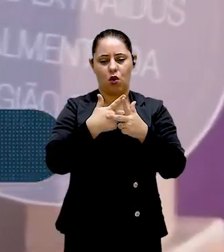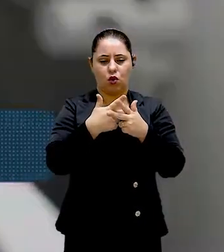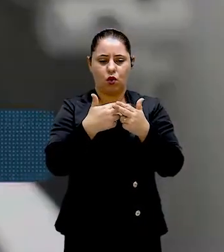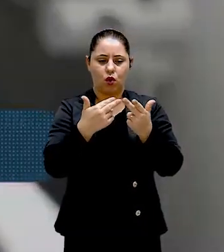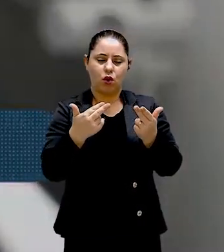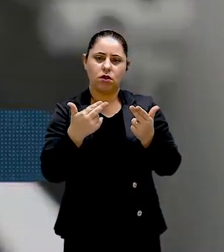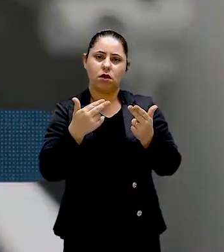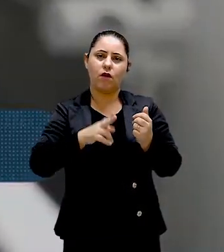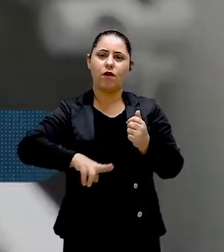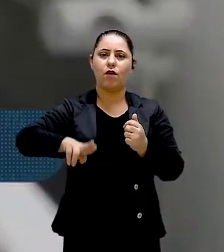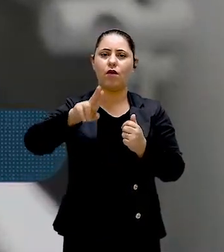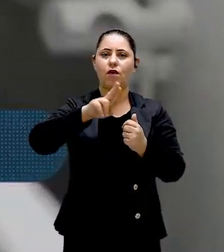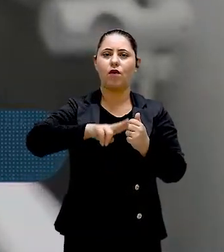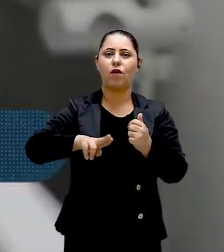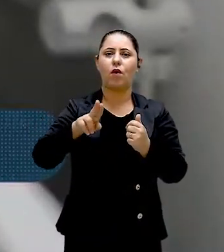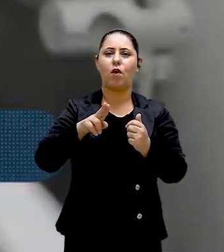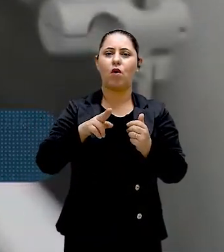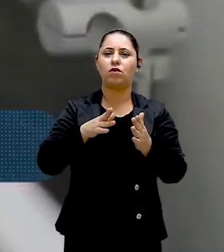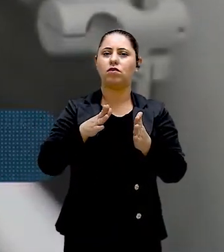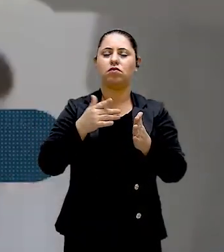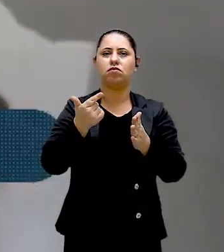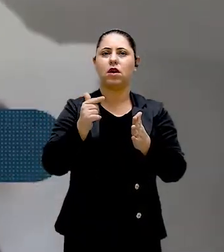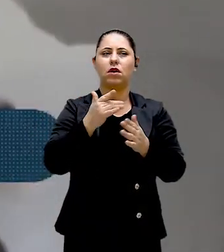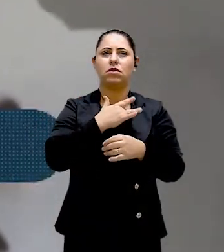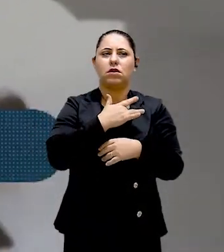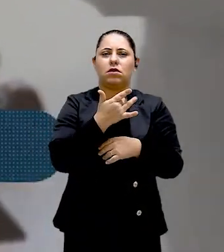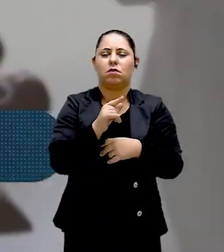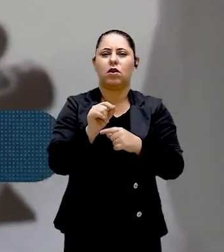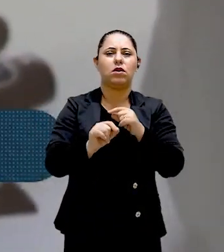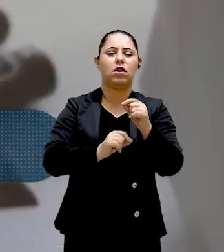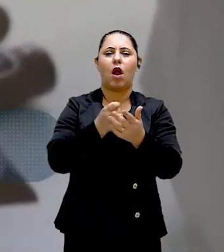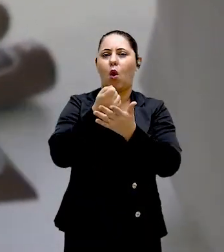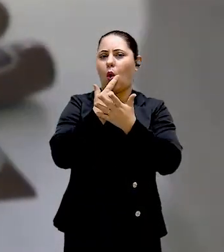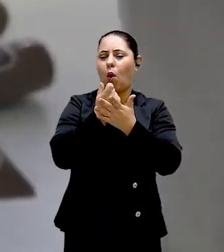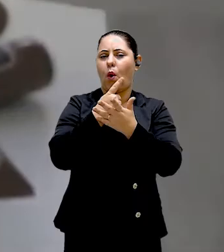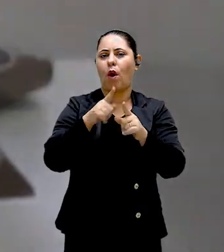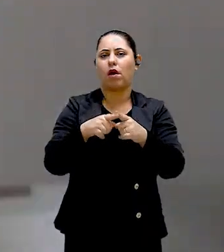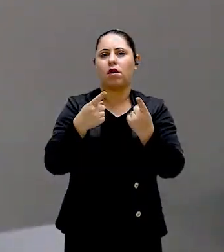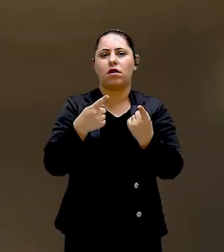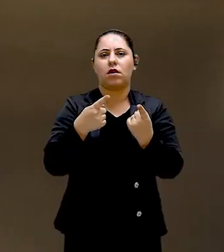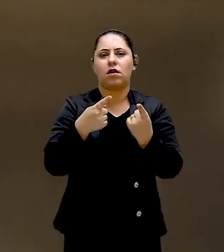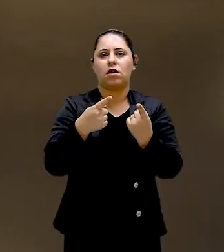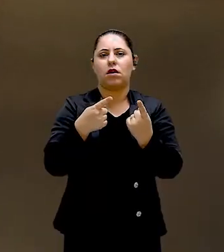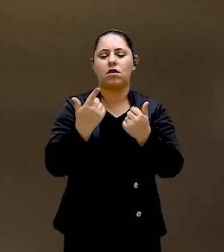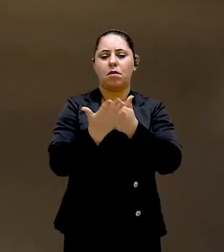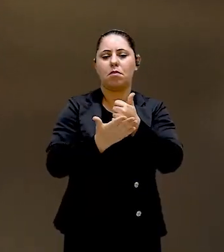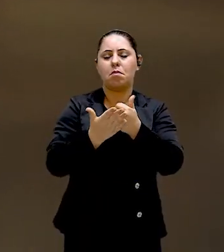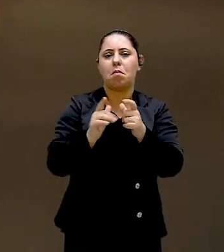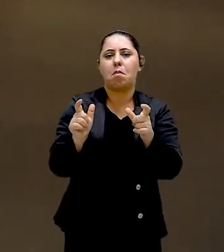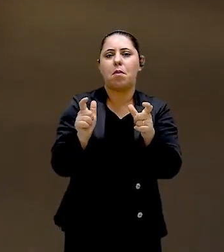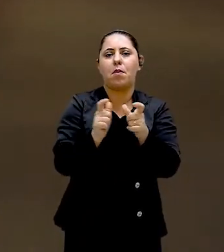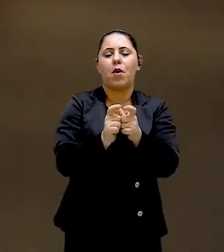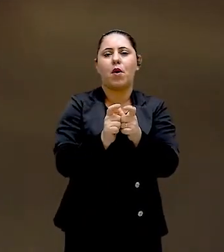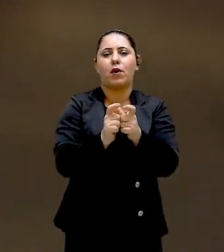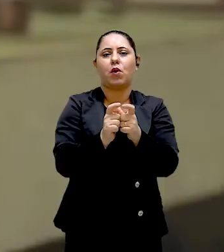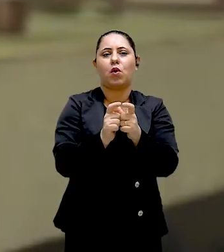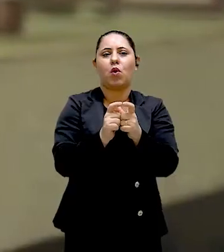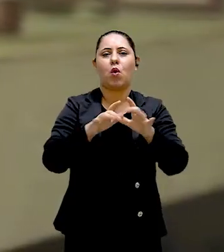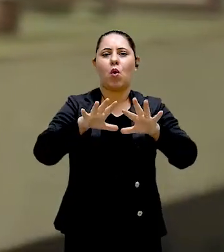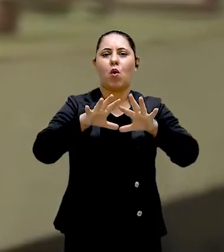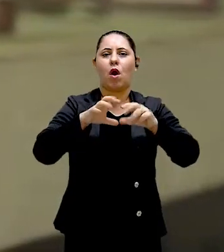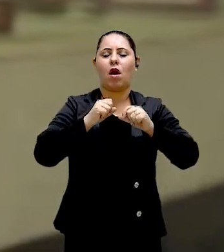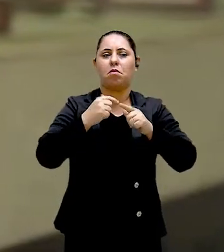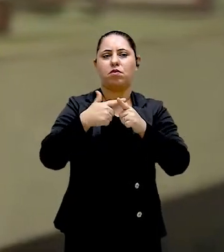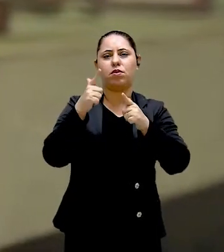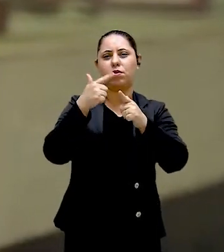menos essencialidade, vamos dizer, do que fármacos, e também de baixo risco toxicológicos, ou seja, você pode, hoje